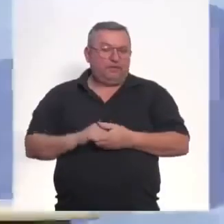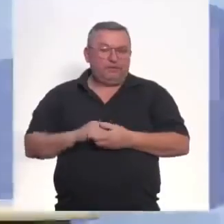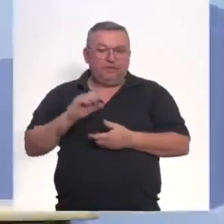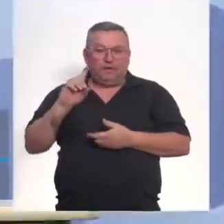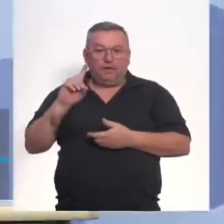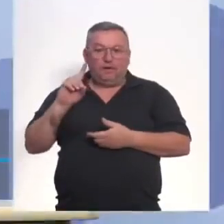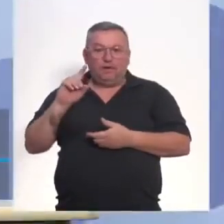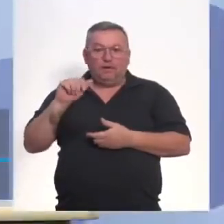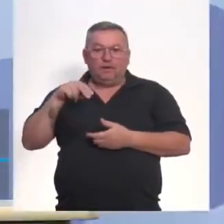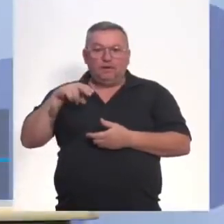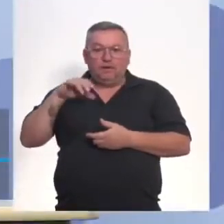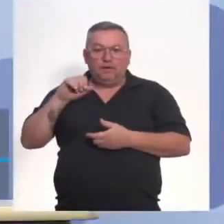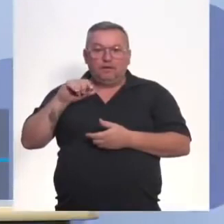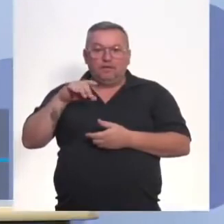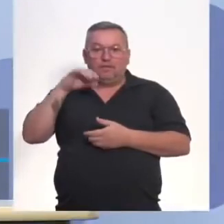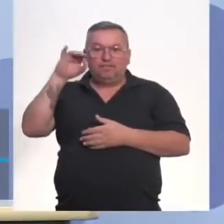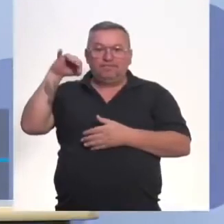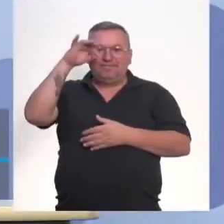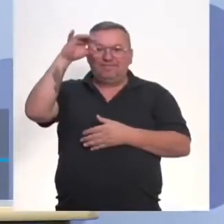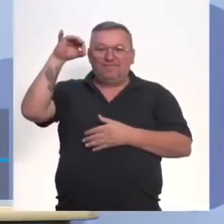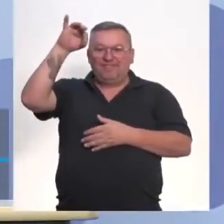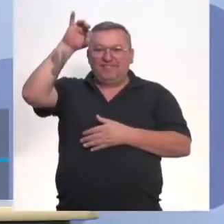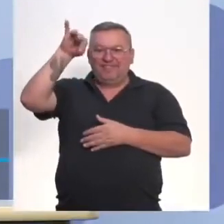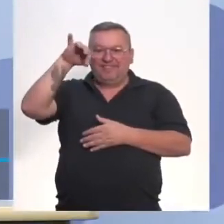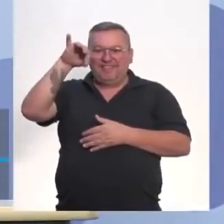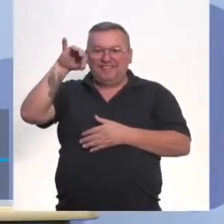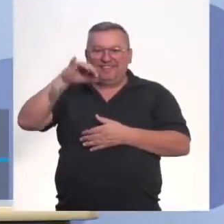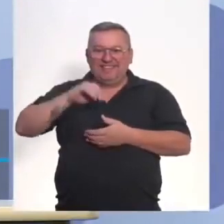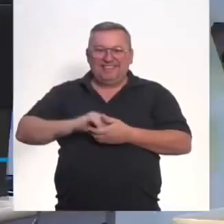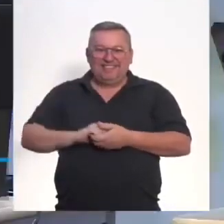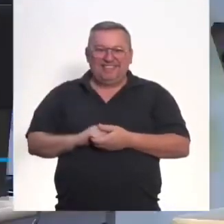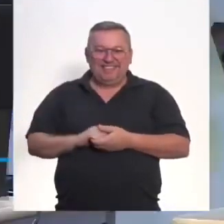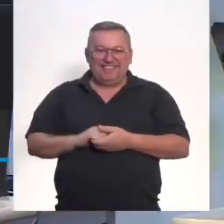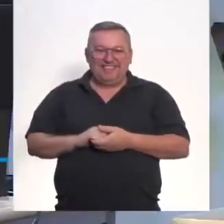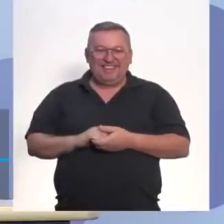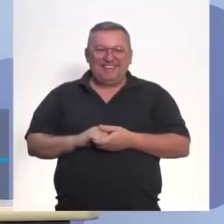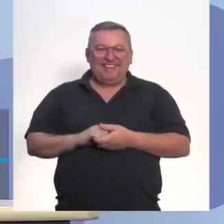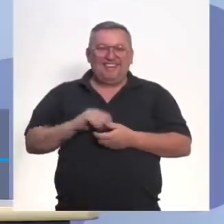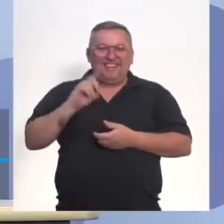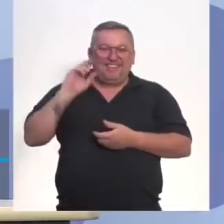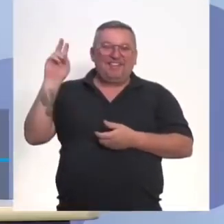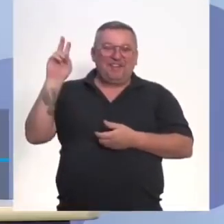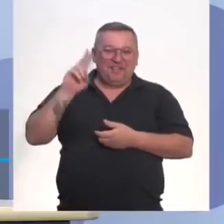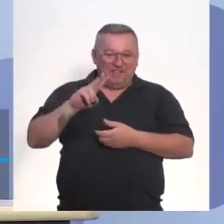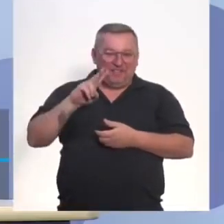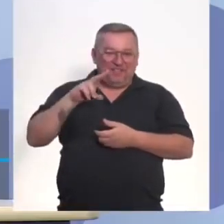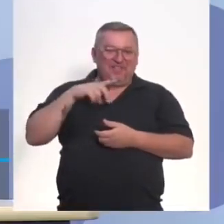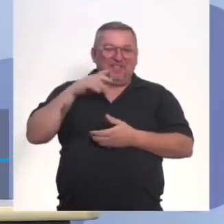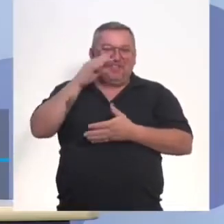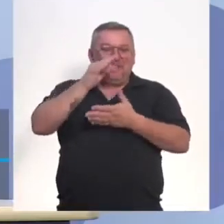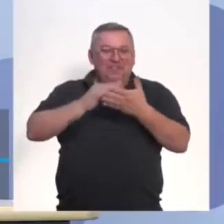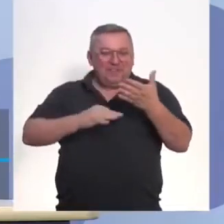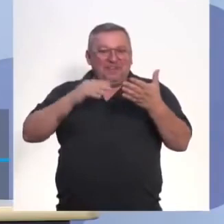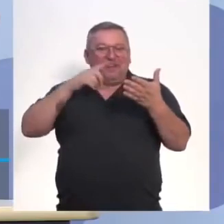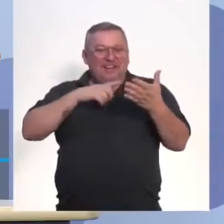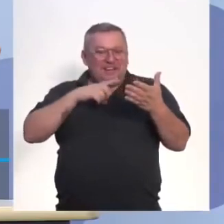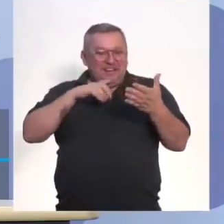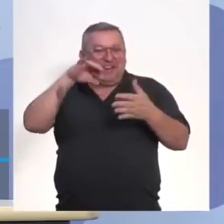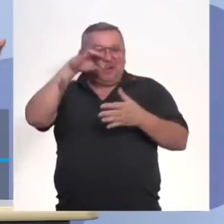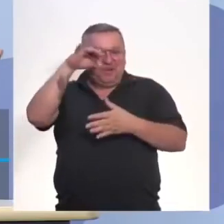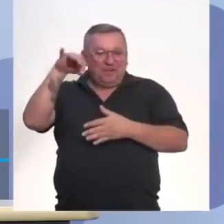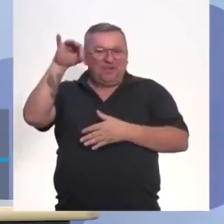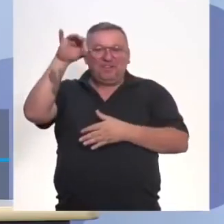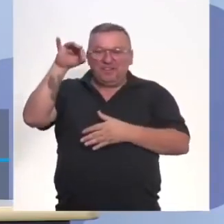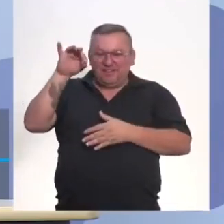Dani perguntou como é que é o mosquito. Eu zzz. Mas, gente, vocês viram lá no texto que tem o